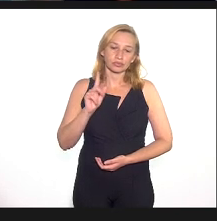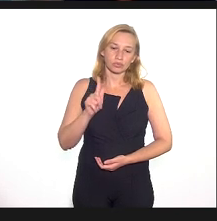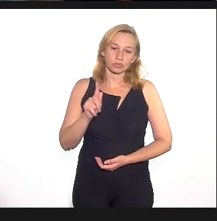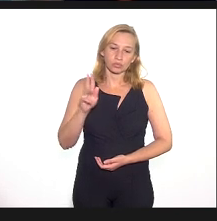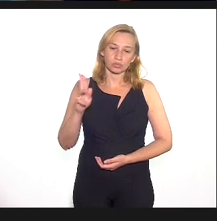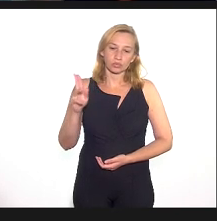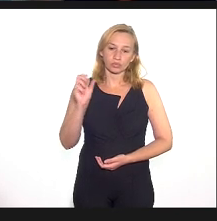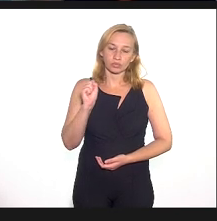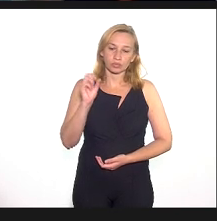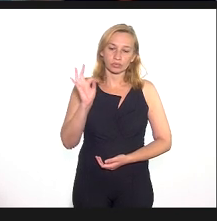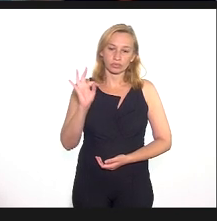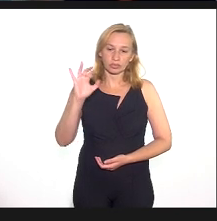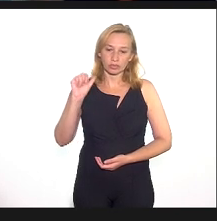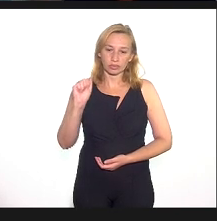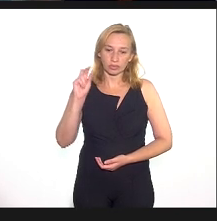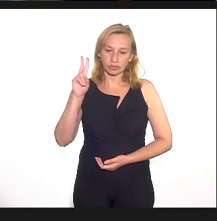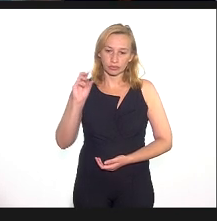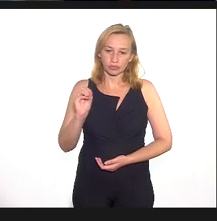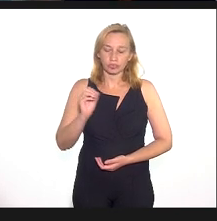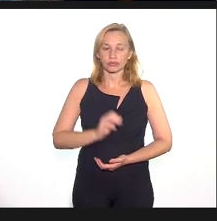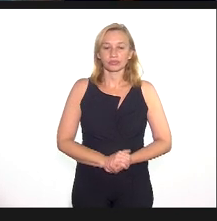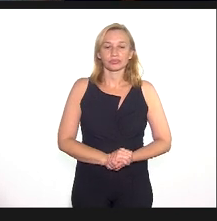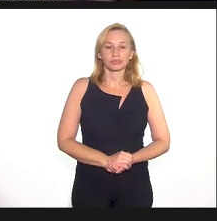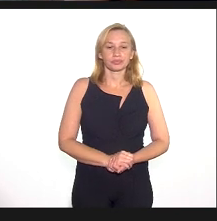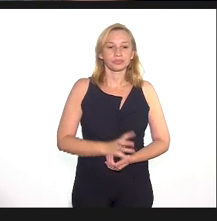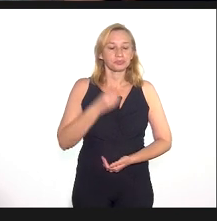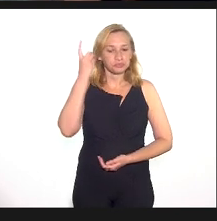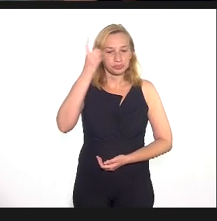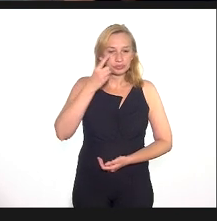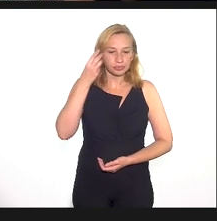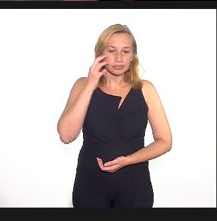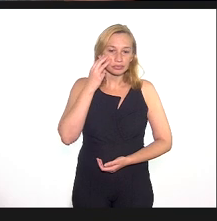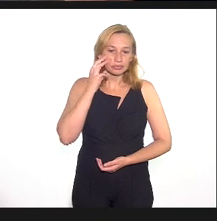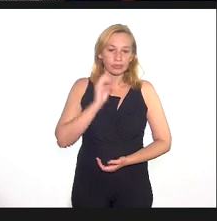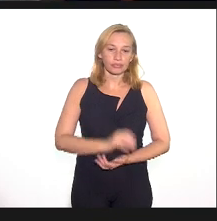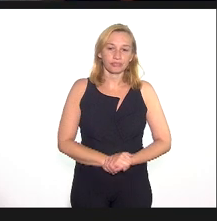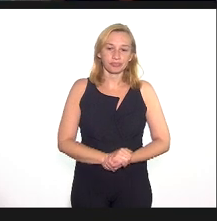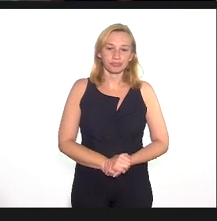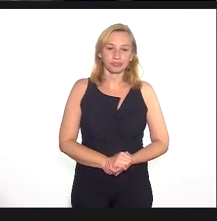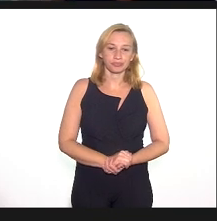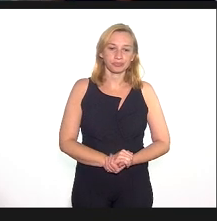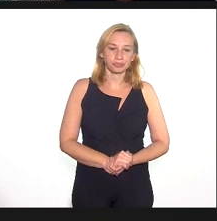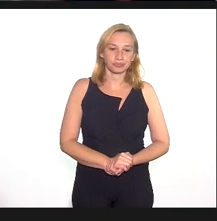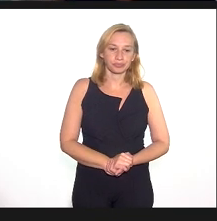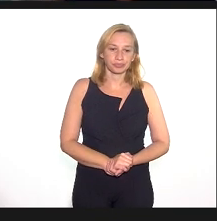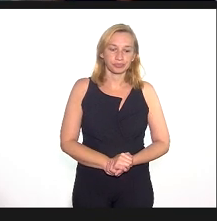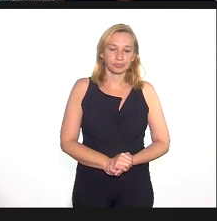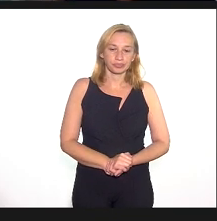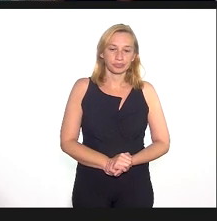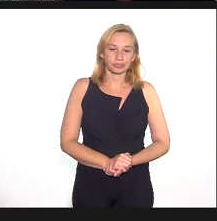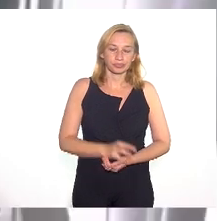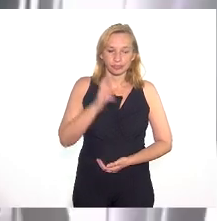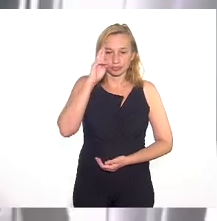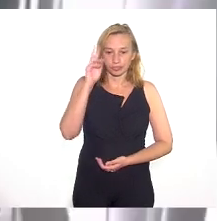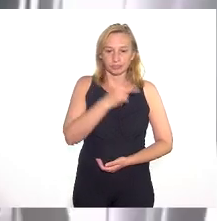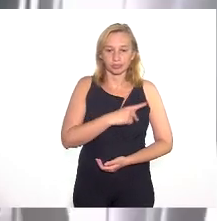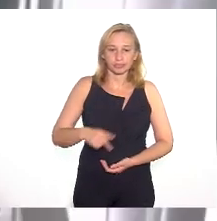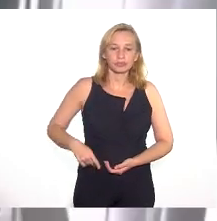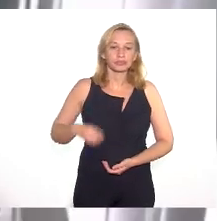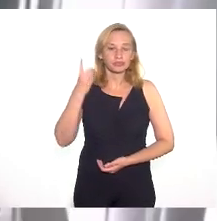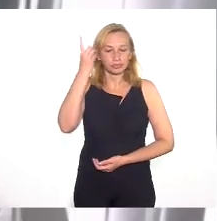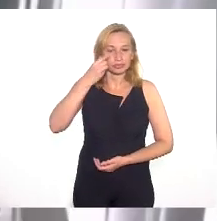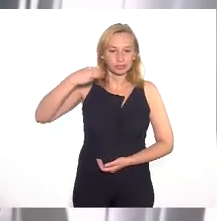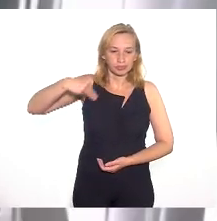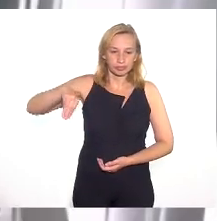Deputado Gustavo Schmidt. Deputado Valdeir Carneiro. Senhor presidente, o deputado Carlos